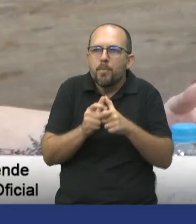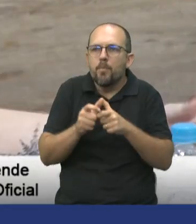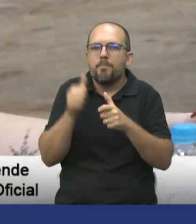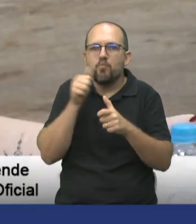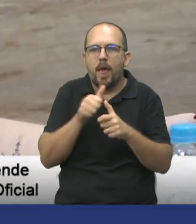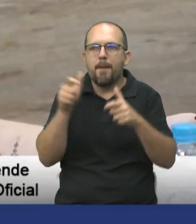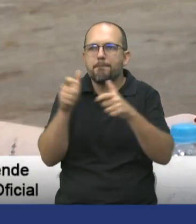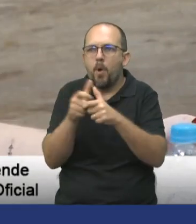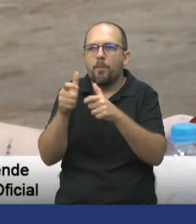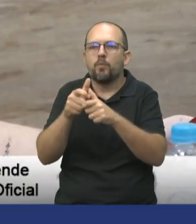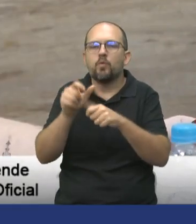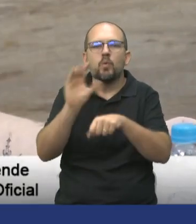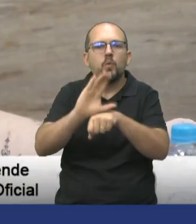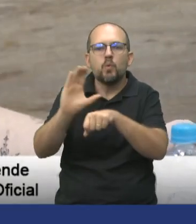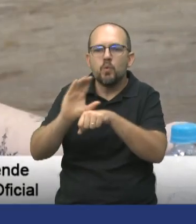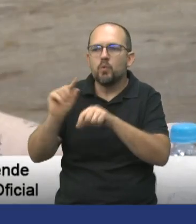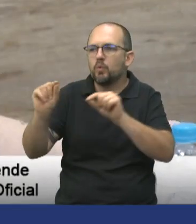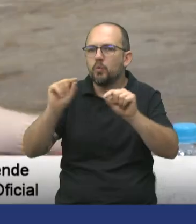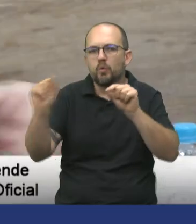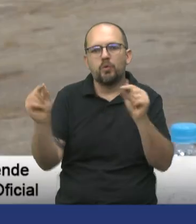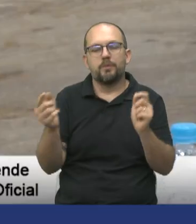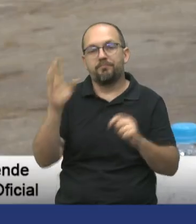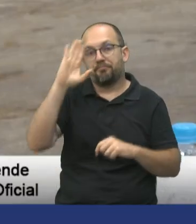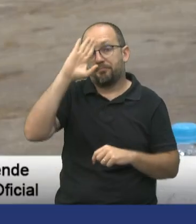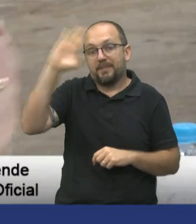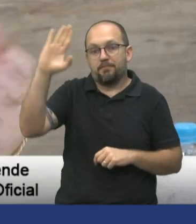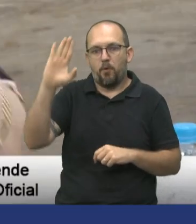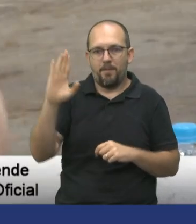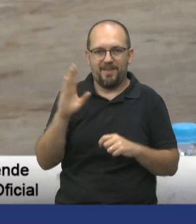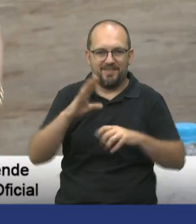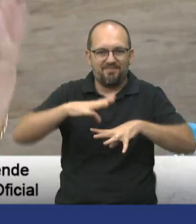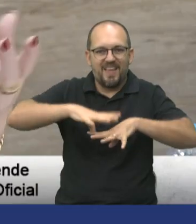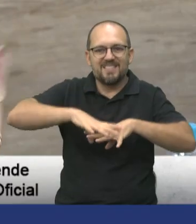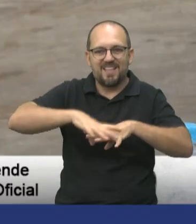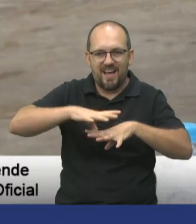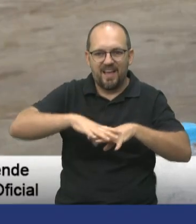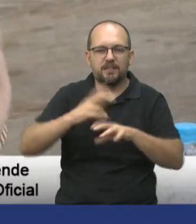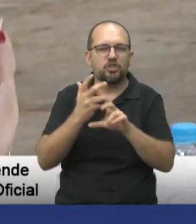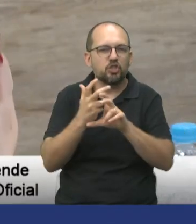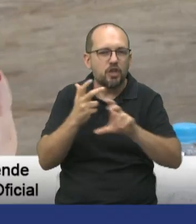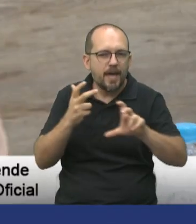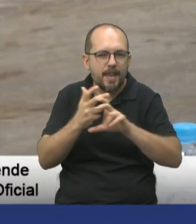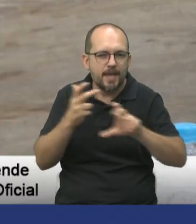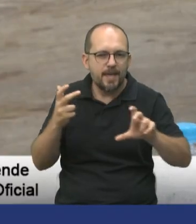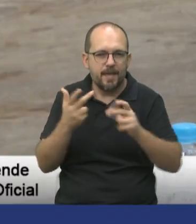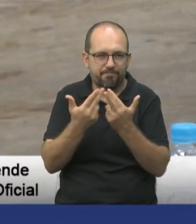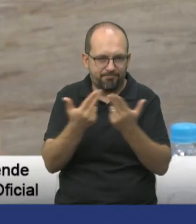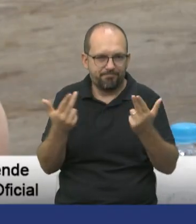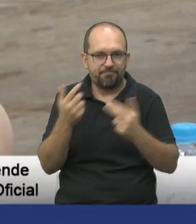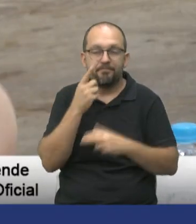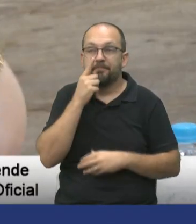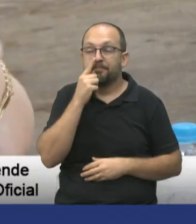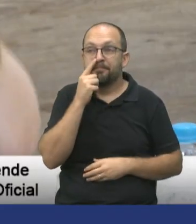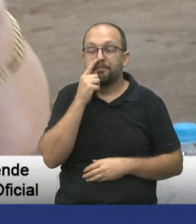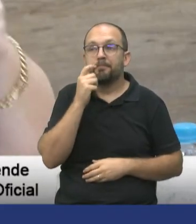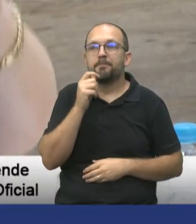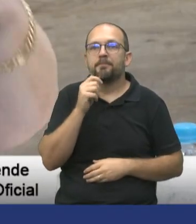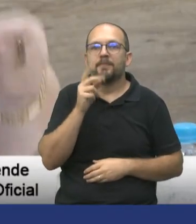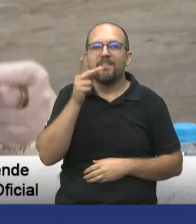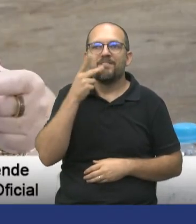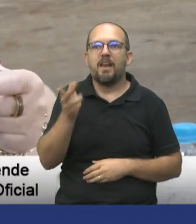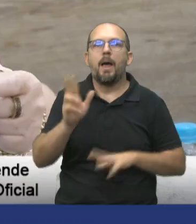mulheres nos seus cursos, nos cursos principalmente das exatas, nas engenharias e tudo mais, dizer que não foi